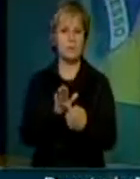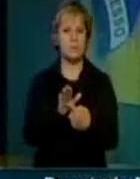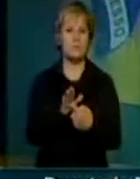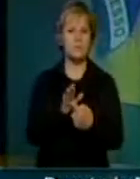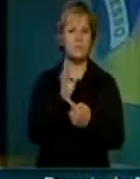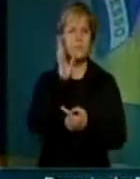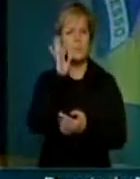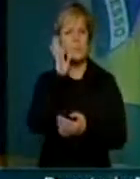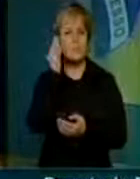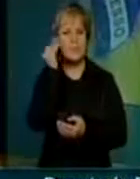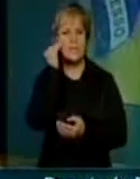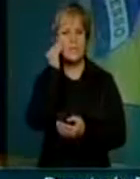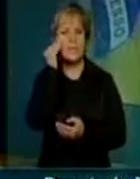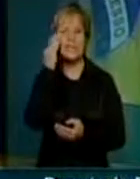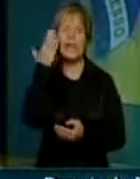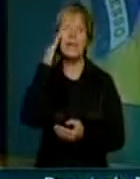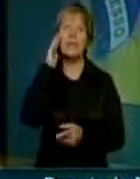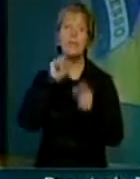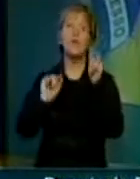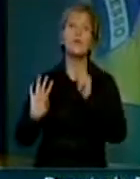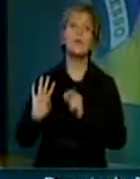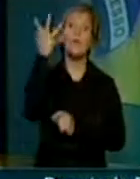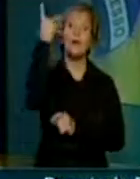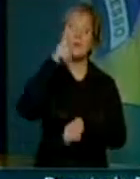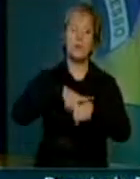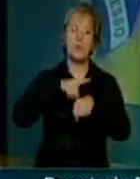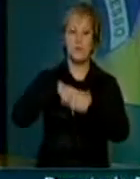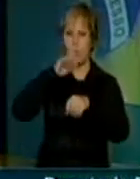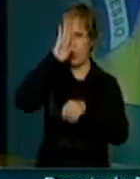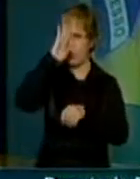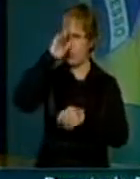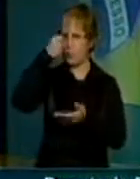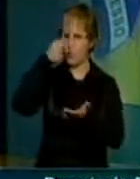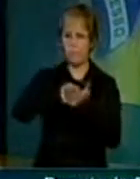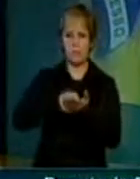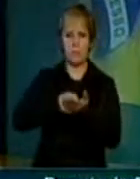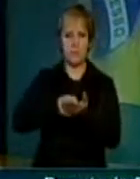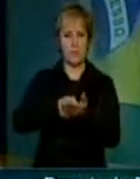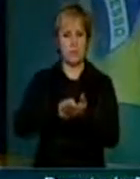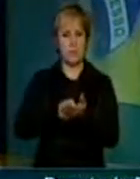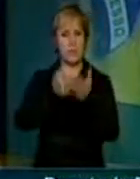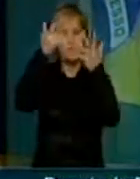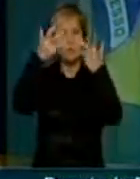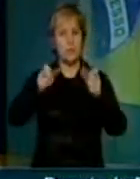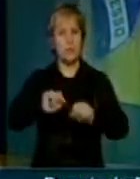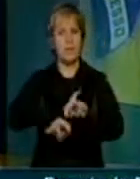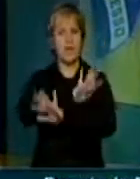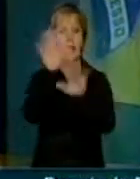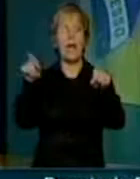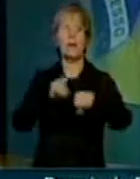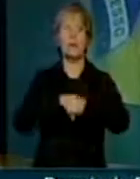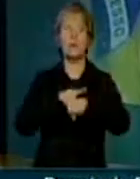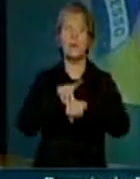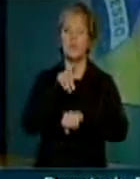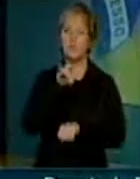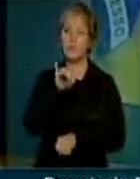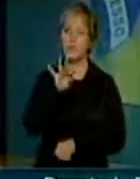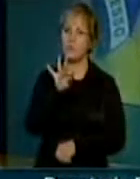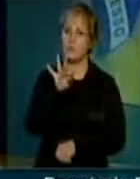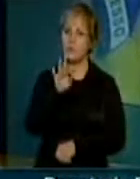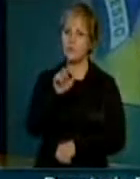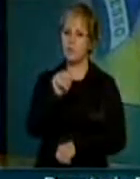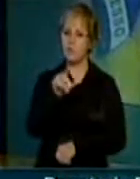de entender o que aconteceu durante a ditadura militar, de passar a limpo o período da ditadura militar, para